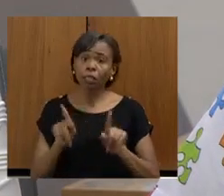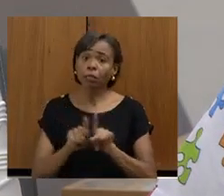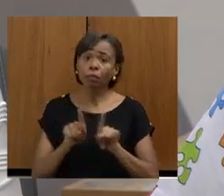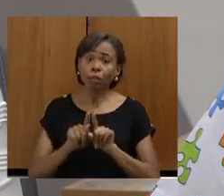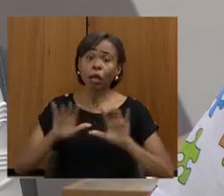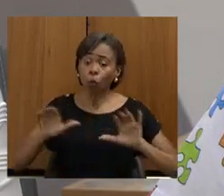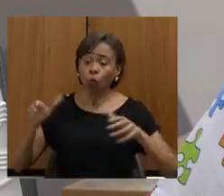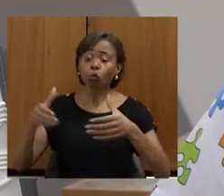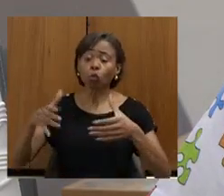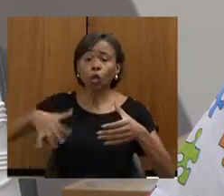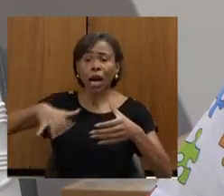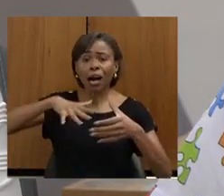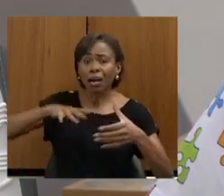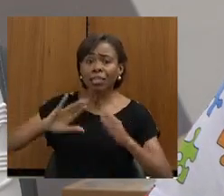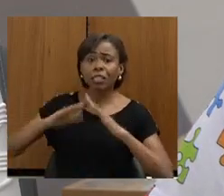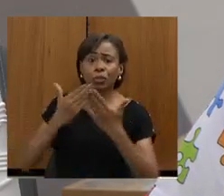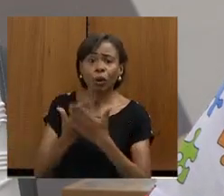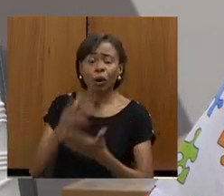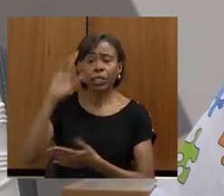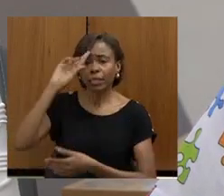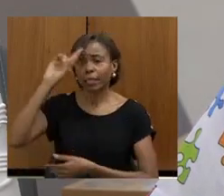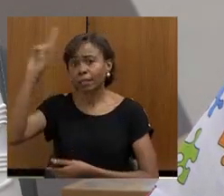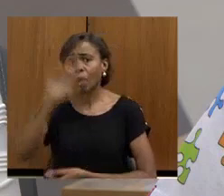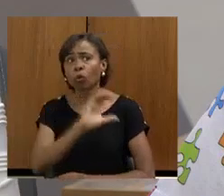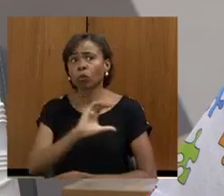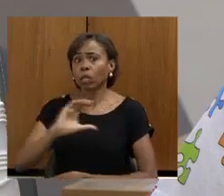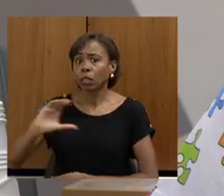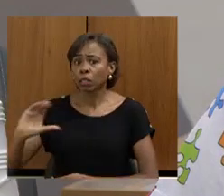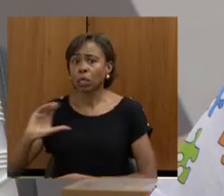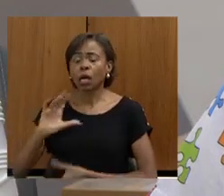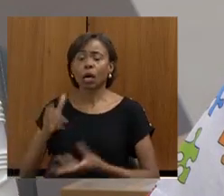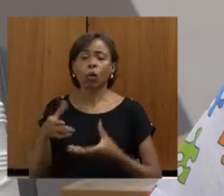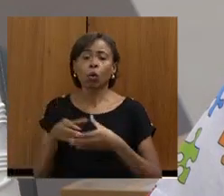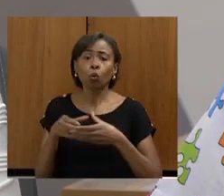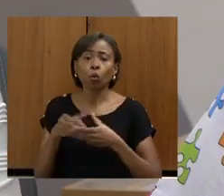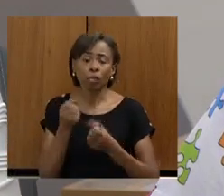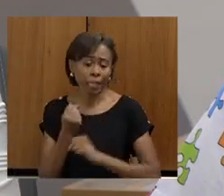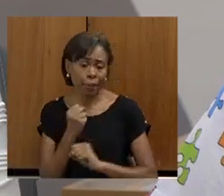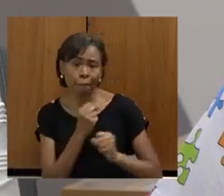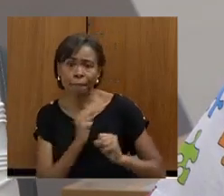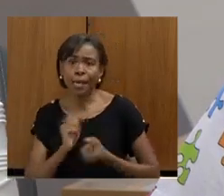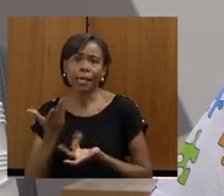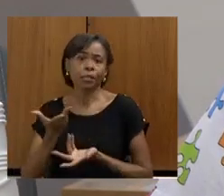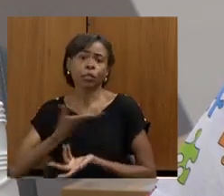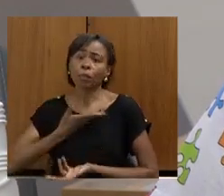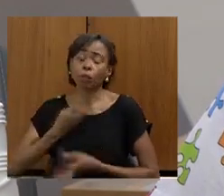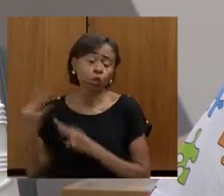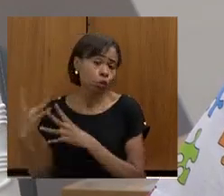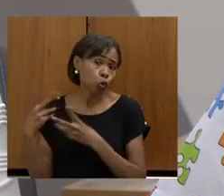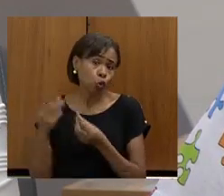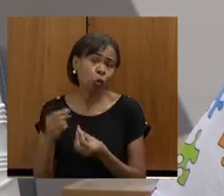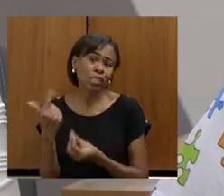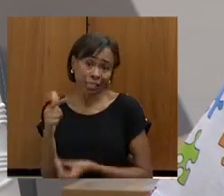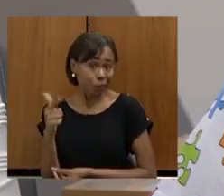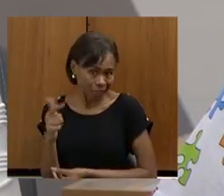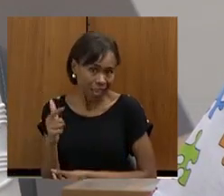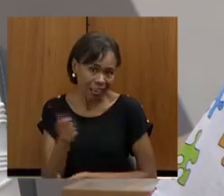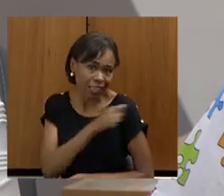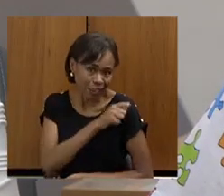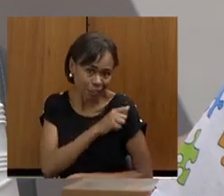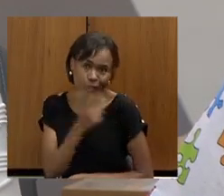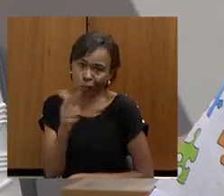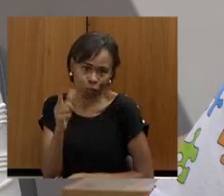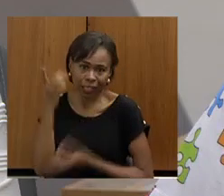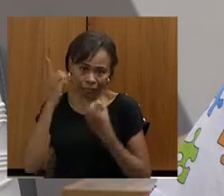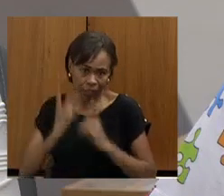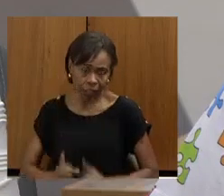comunidade escolar, com a direção, com a coordenação, com a equipe de limpeza, com os colegas que não têm deficiência. A